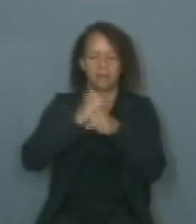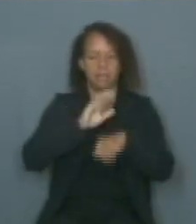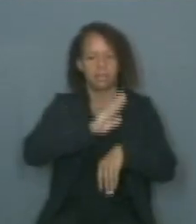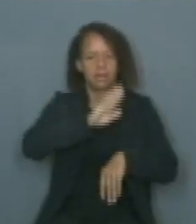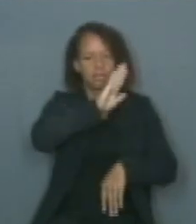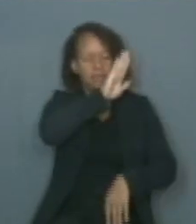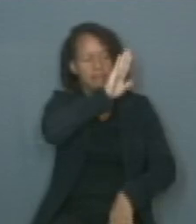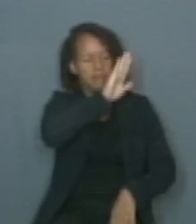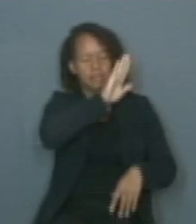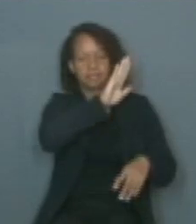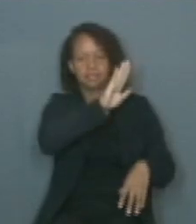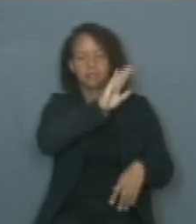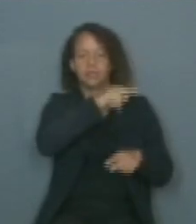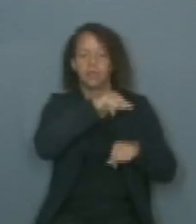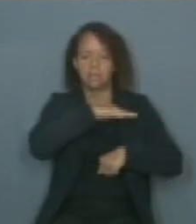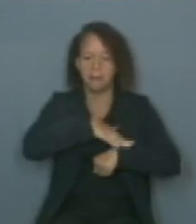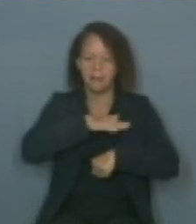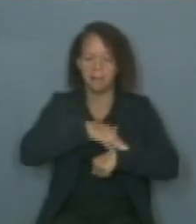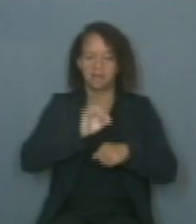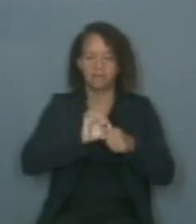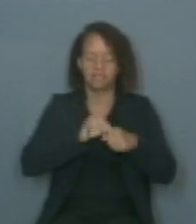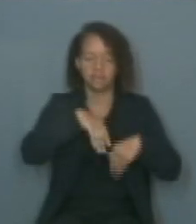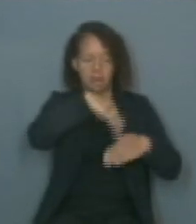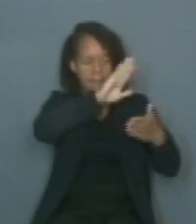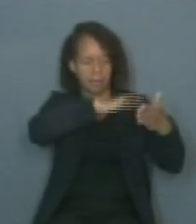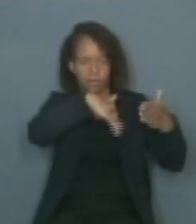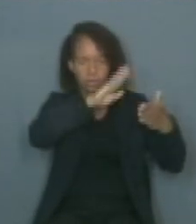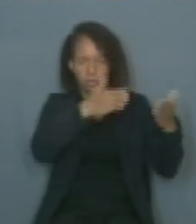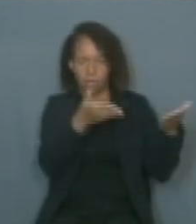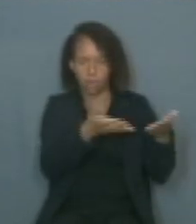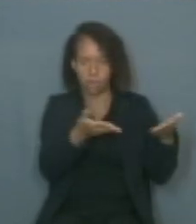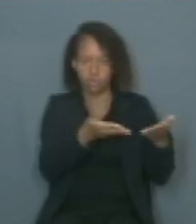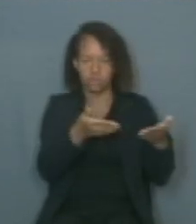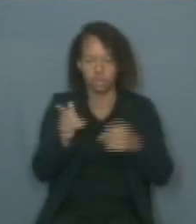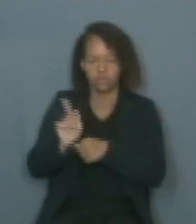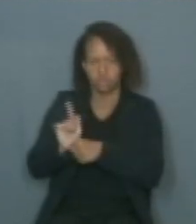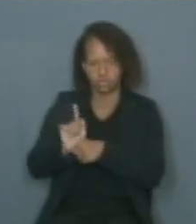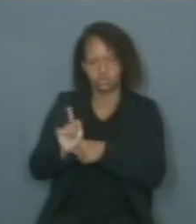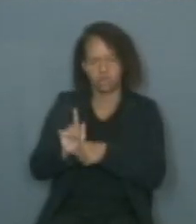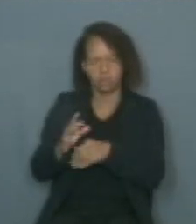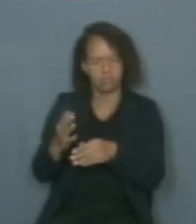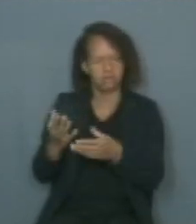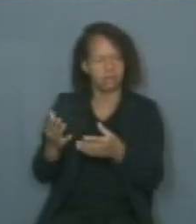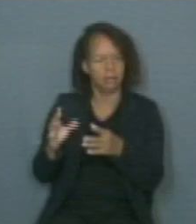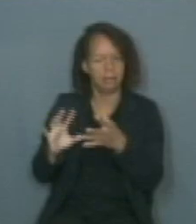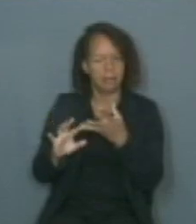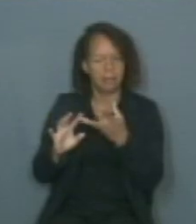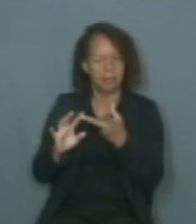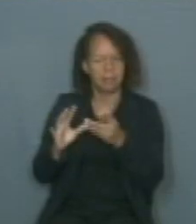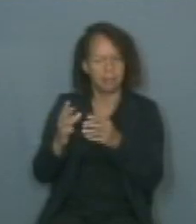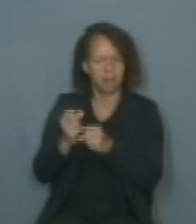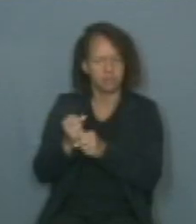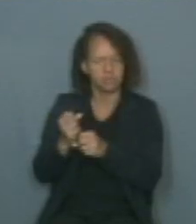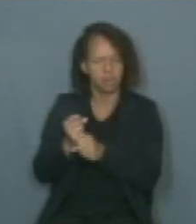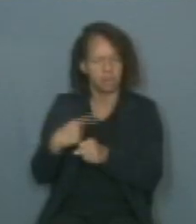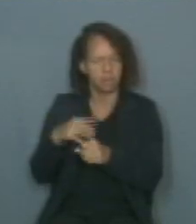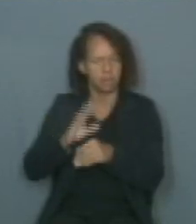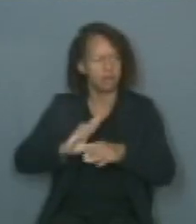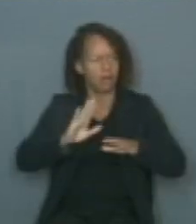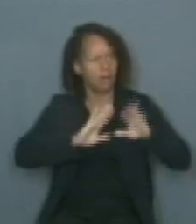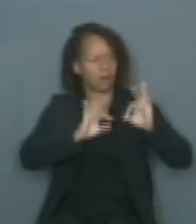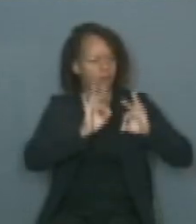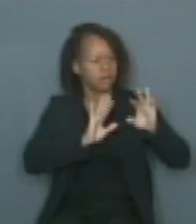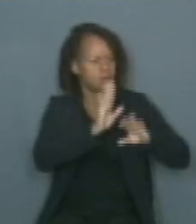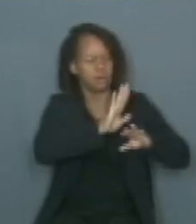morro. Realmente, no momento que você faz uma pintura hoje na área de morro, a gestão conta como se estivesse fazendo uma obra em área de morro. Então,